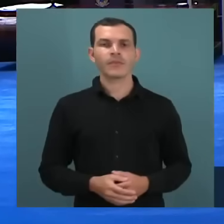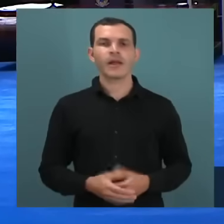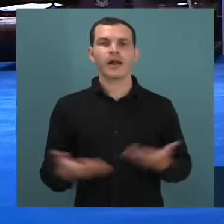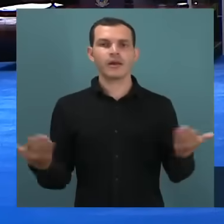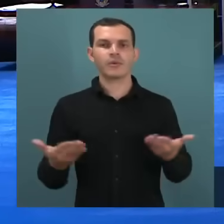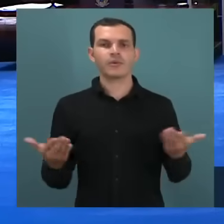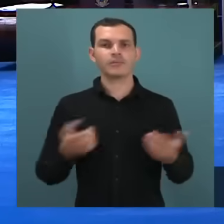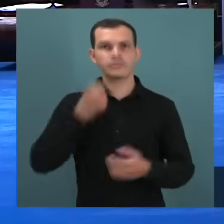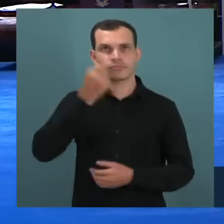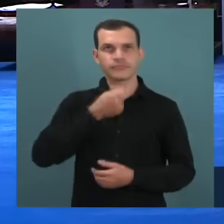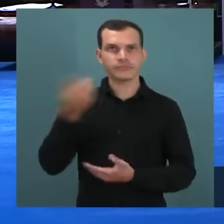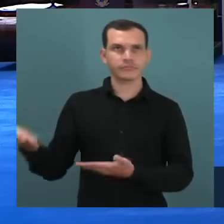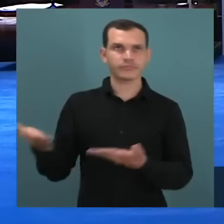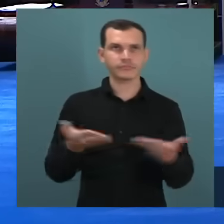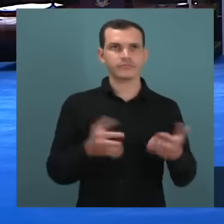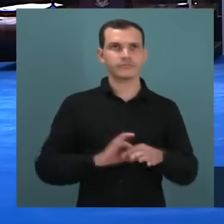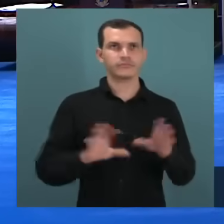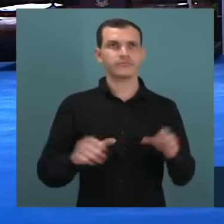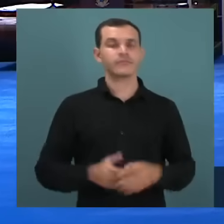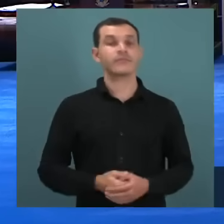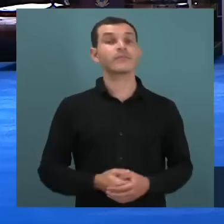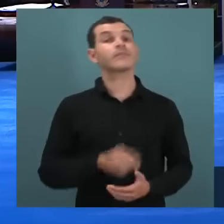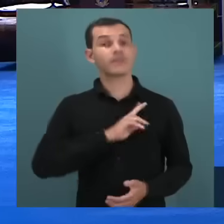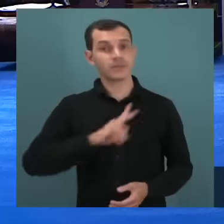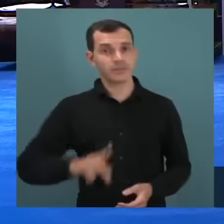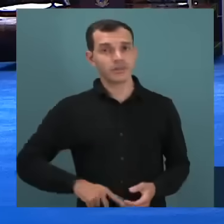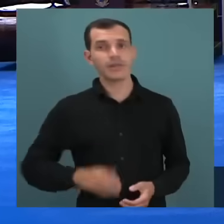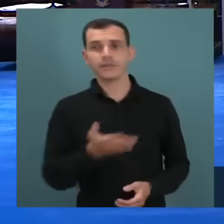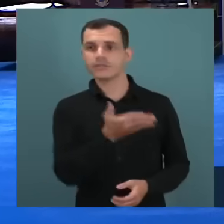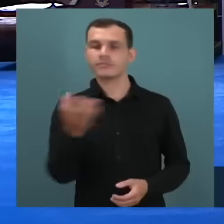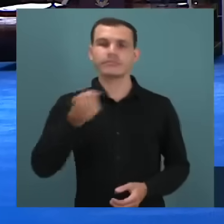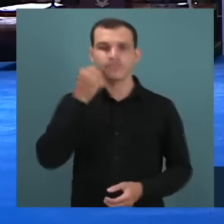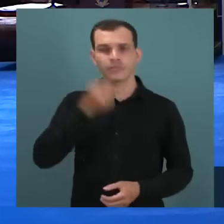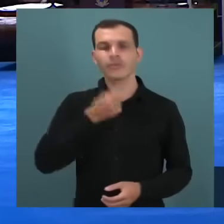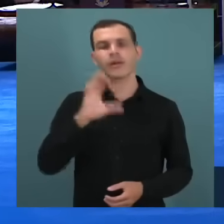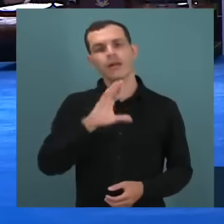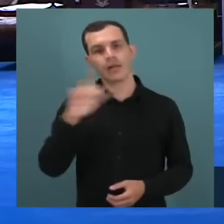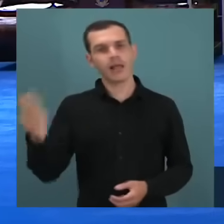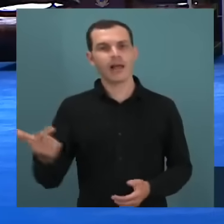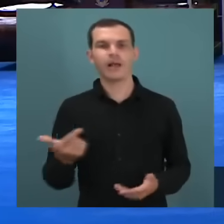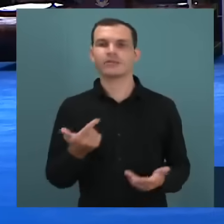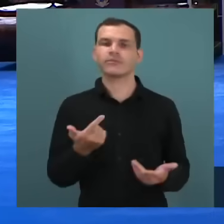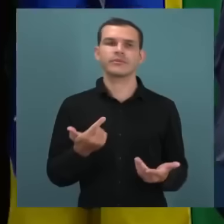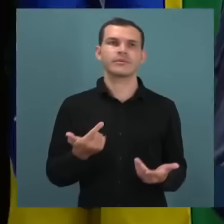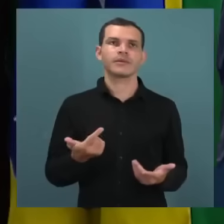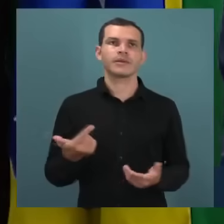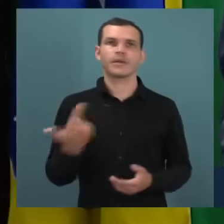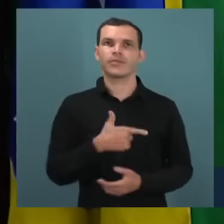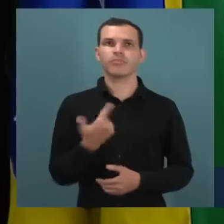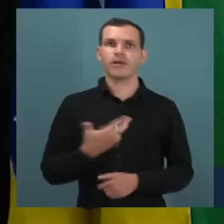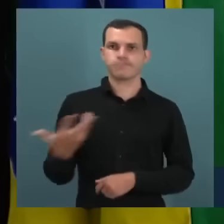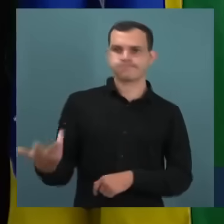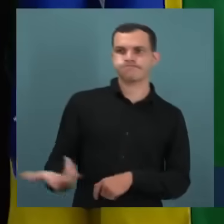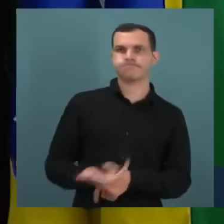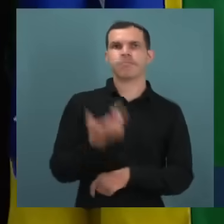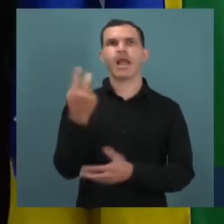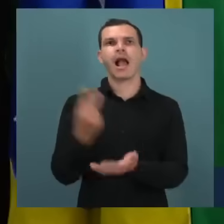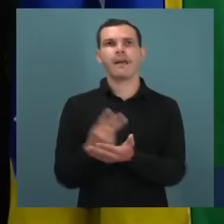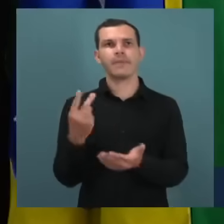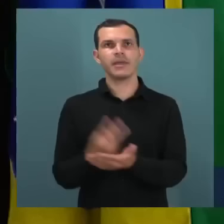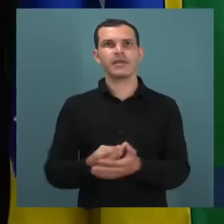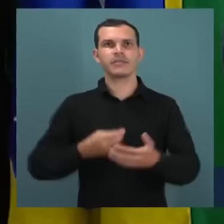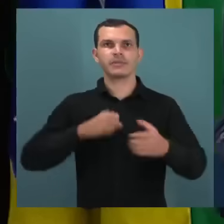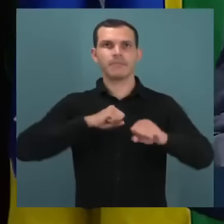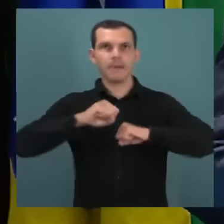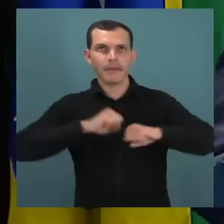Senhor presidente, senhores senadores, é evidente que não com o mesmo brilho, nem com a mesma capacidade de argumentar do orador